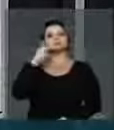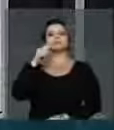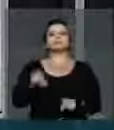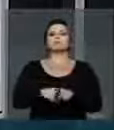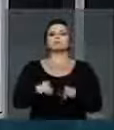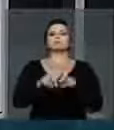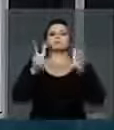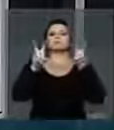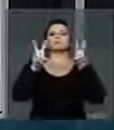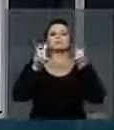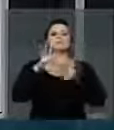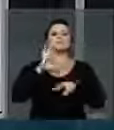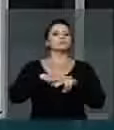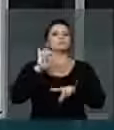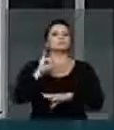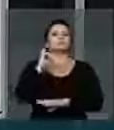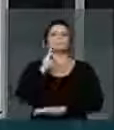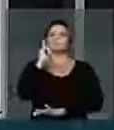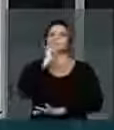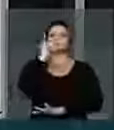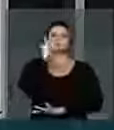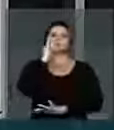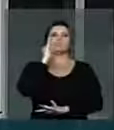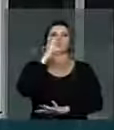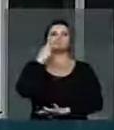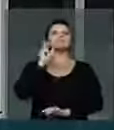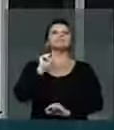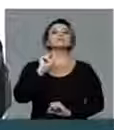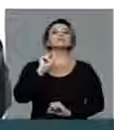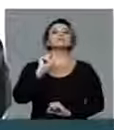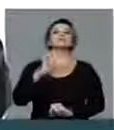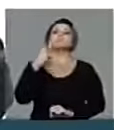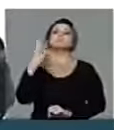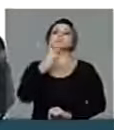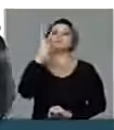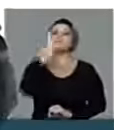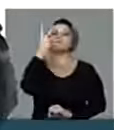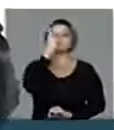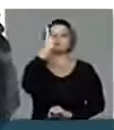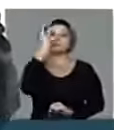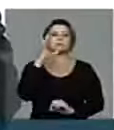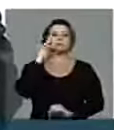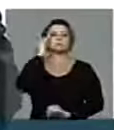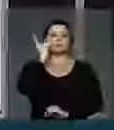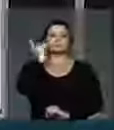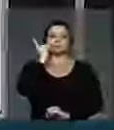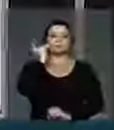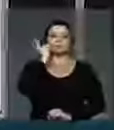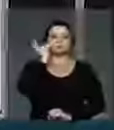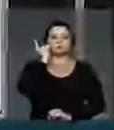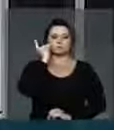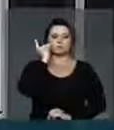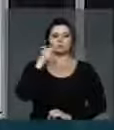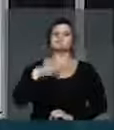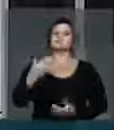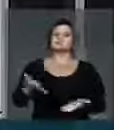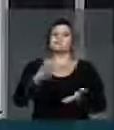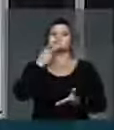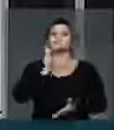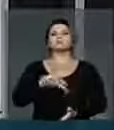assunto fundamental, que é a valorização da ação parlamentar. Eu costumo dizer que o deputado